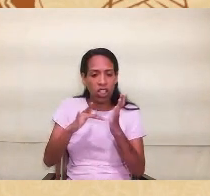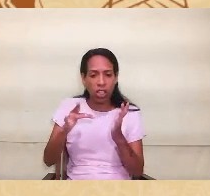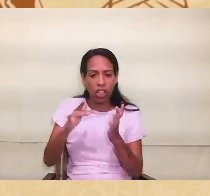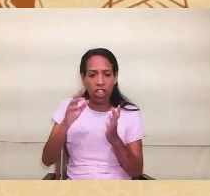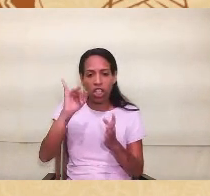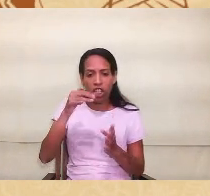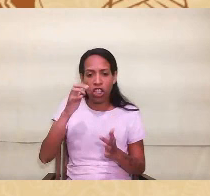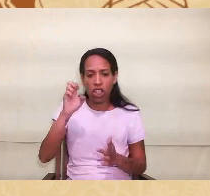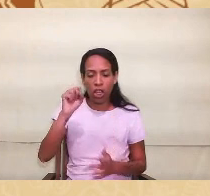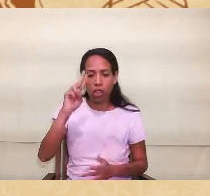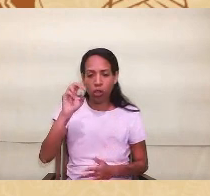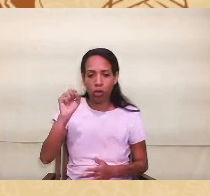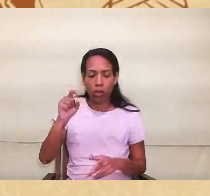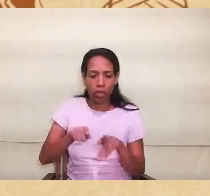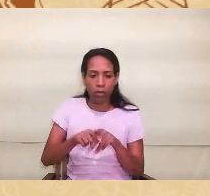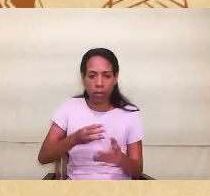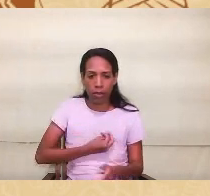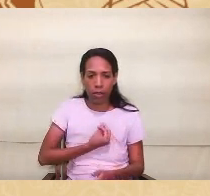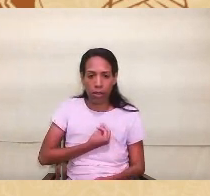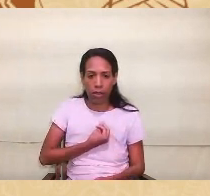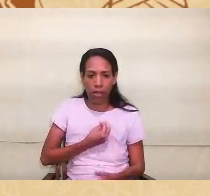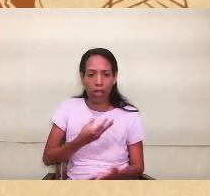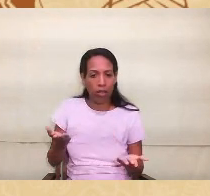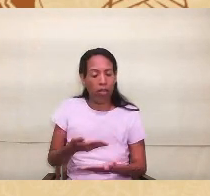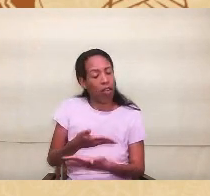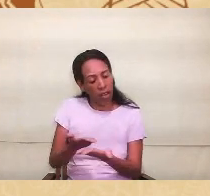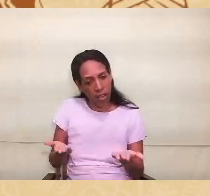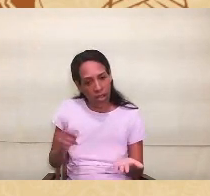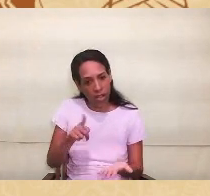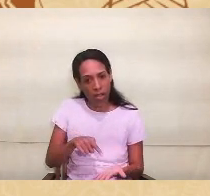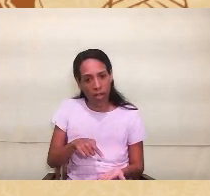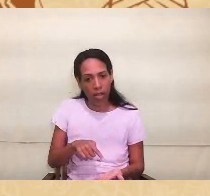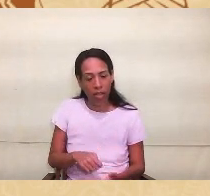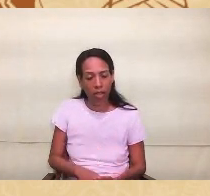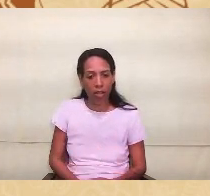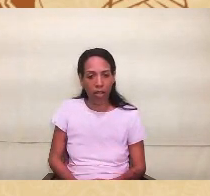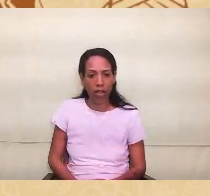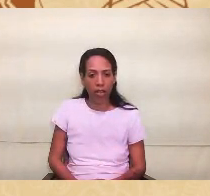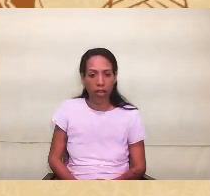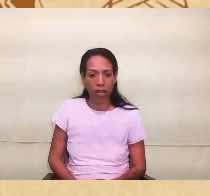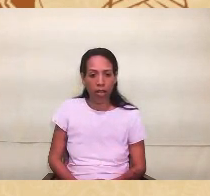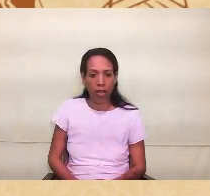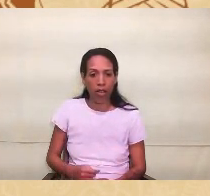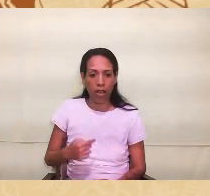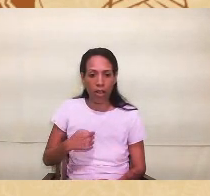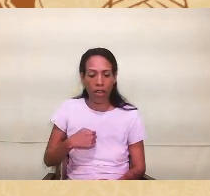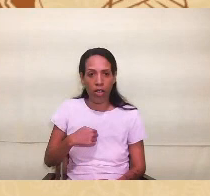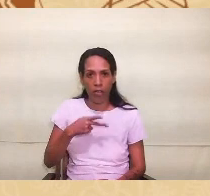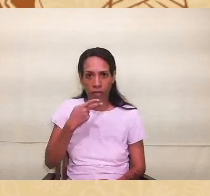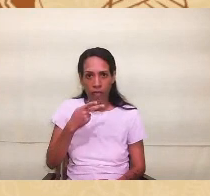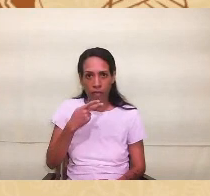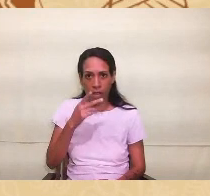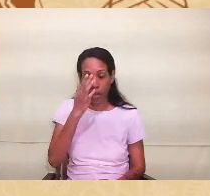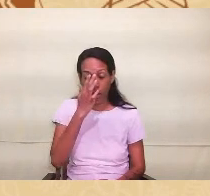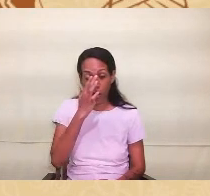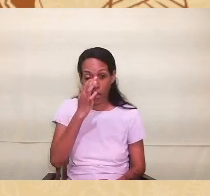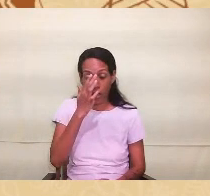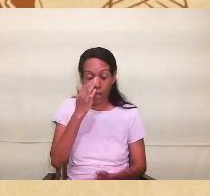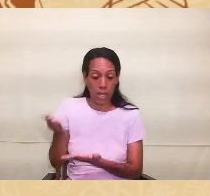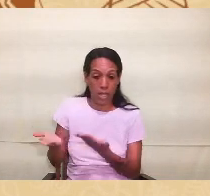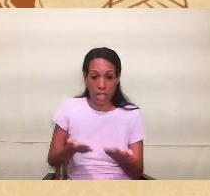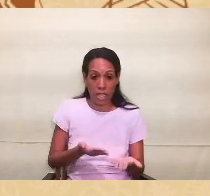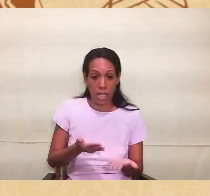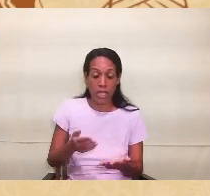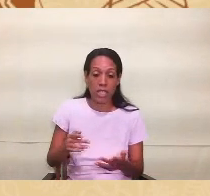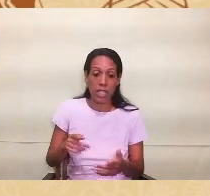presente. Então, é isso. Eu fiz questão de fazer essa fala